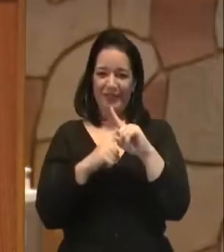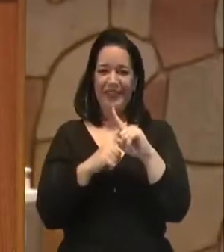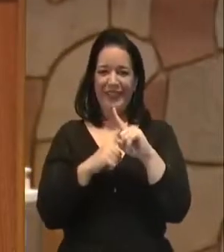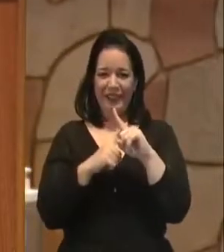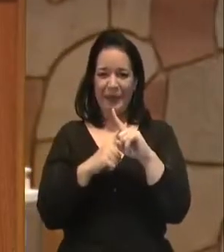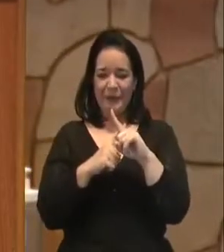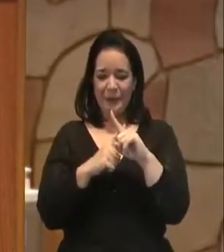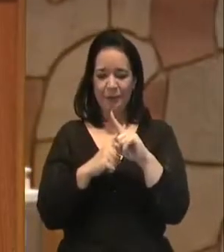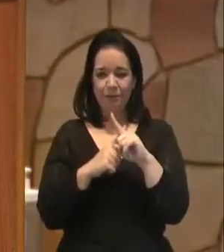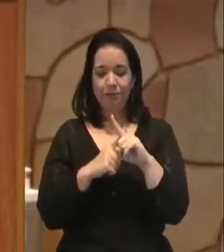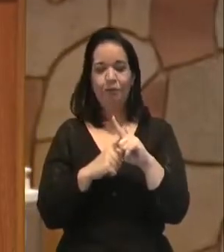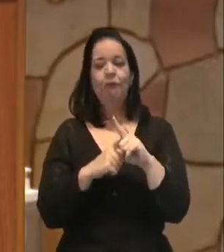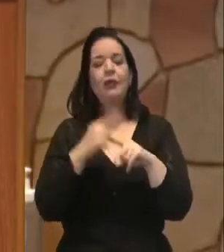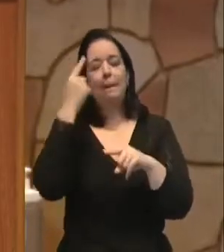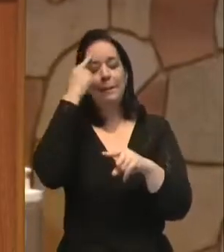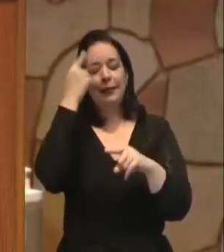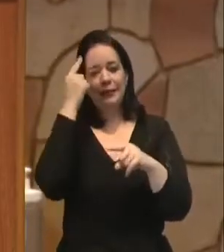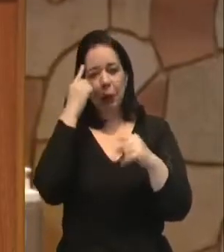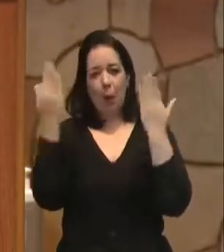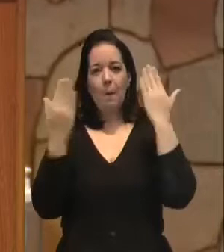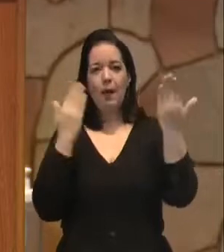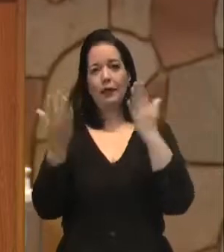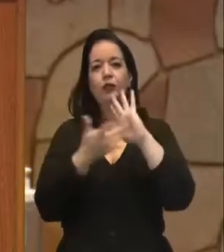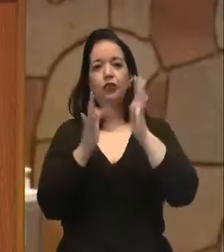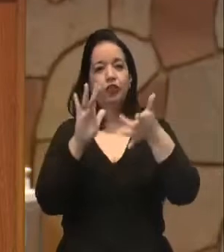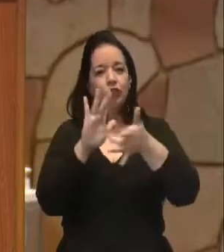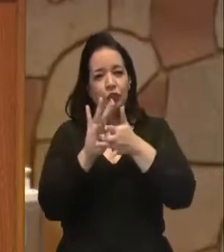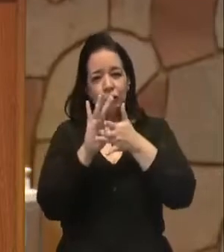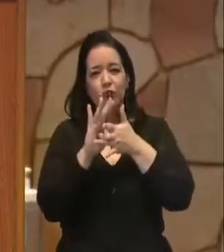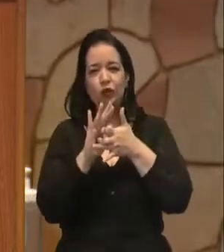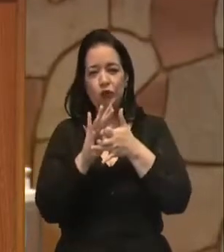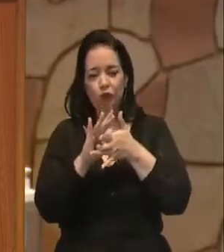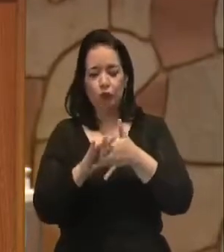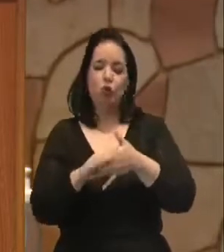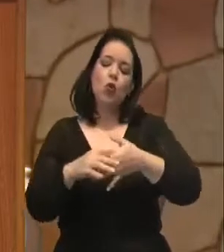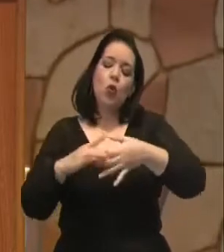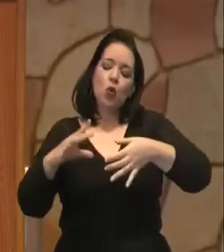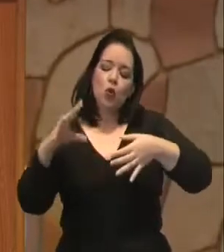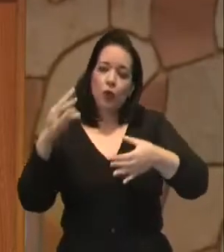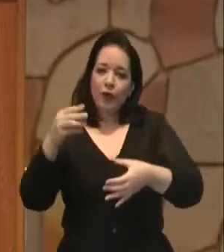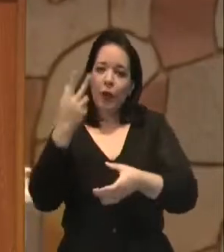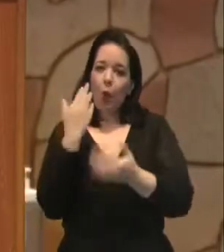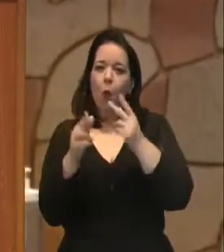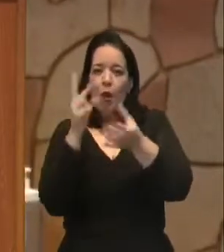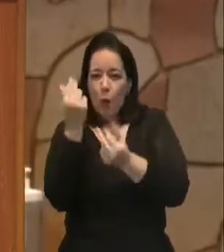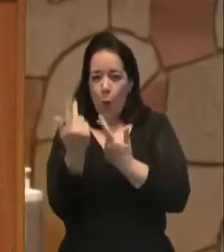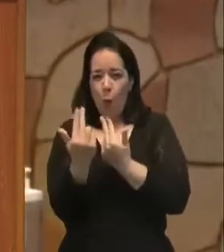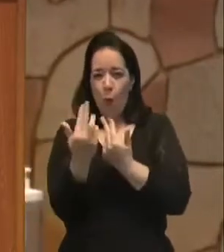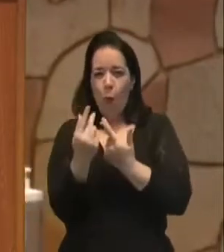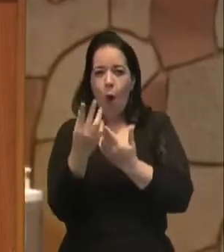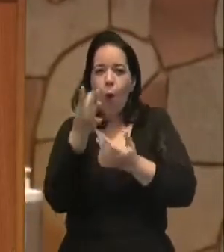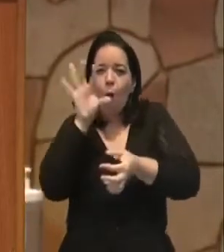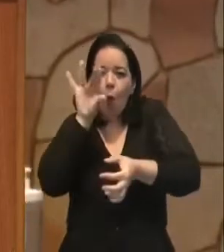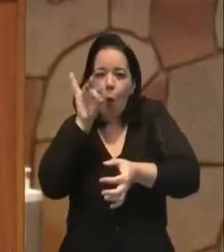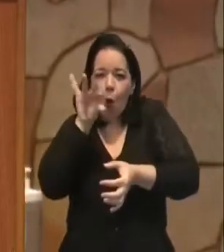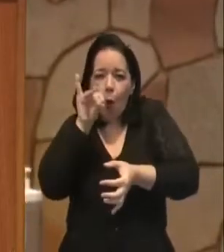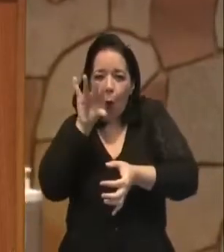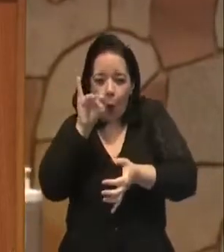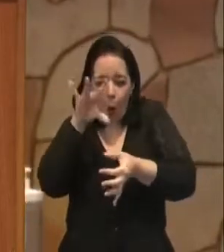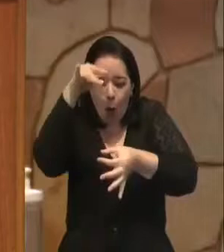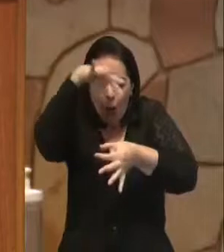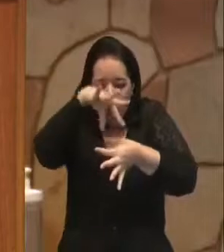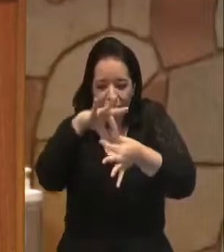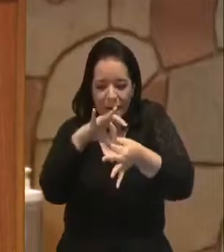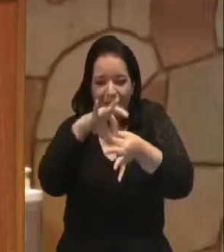argamassa que liga, que dá a cola para juntar todas as coisas. E em Cristo